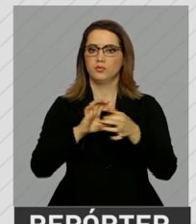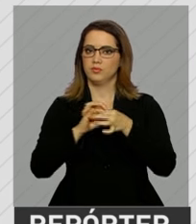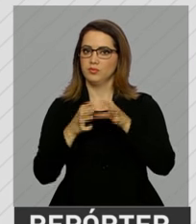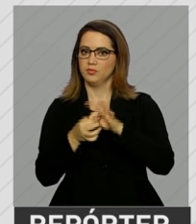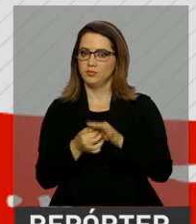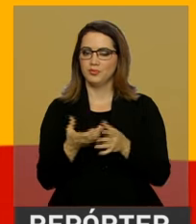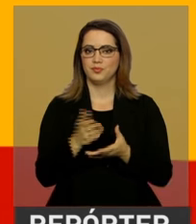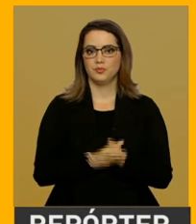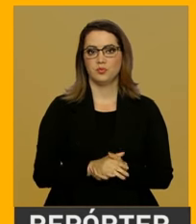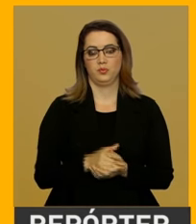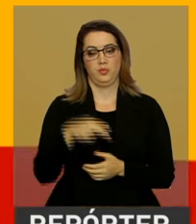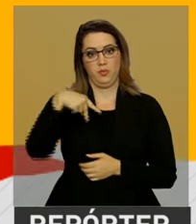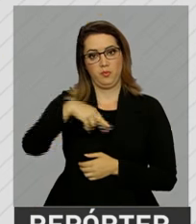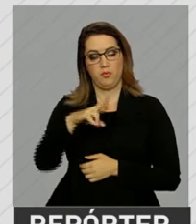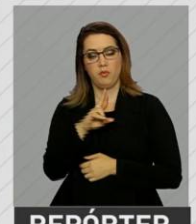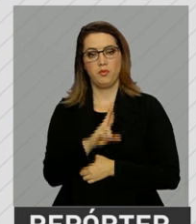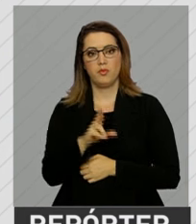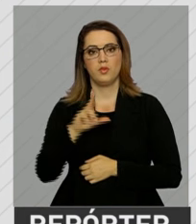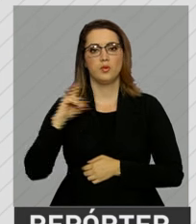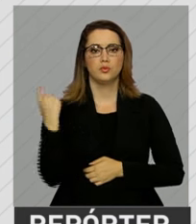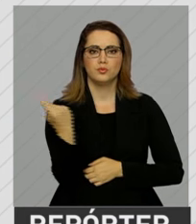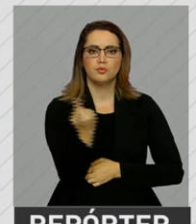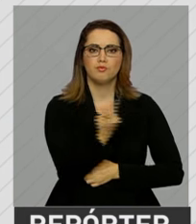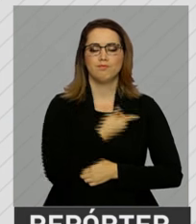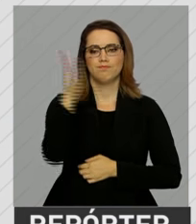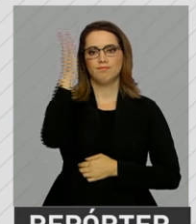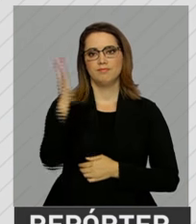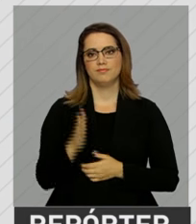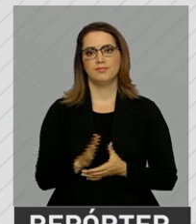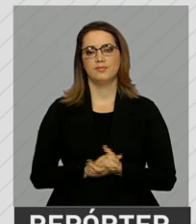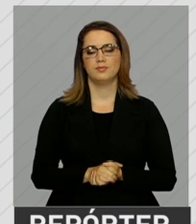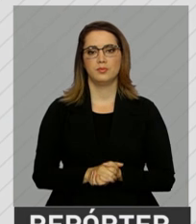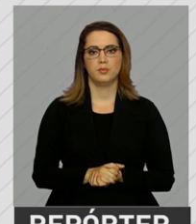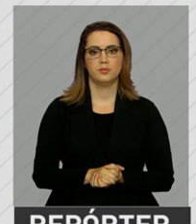2016. NBR, somos todos Brasil!